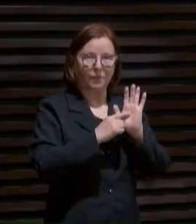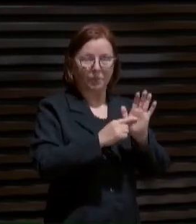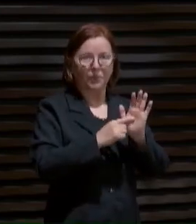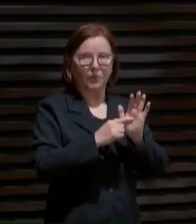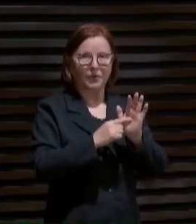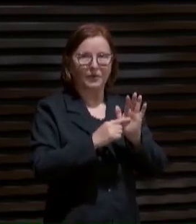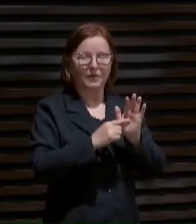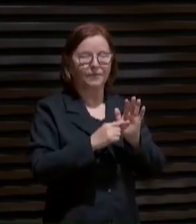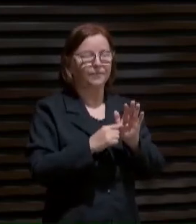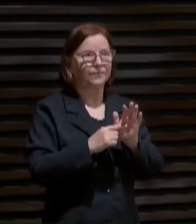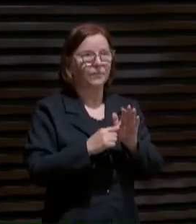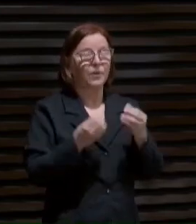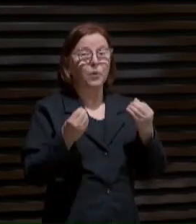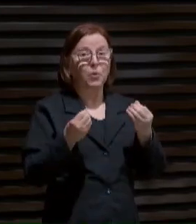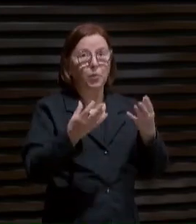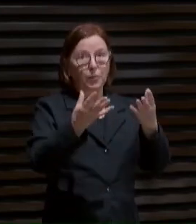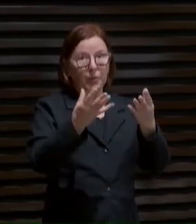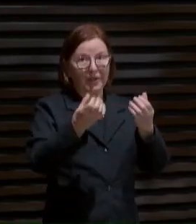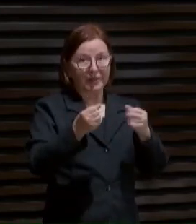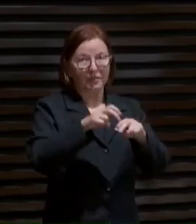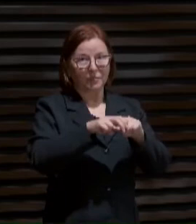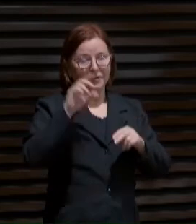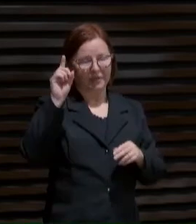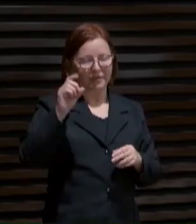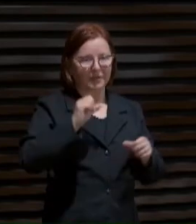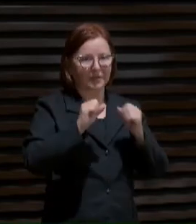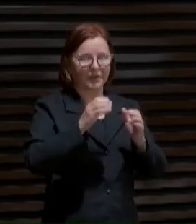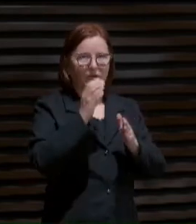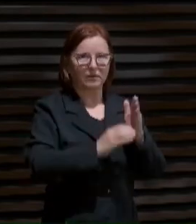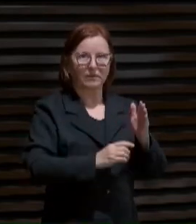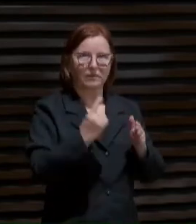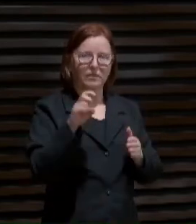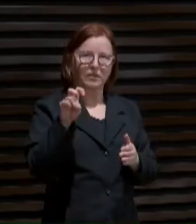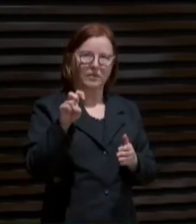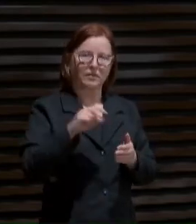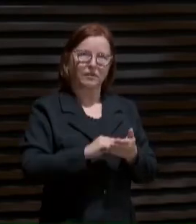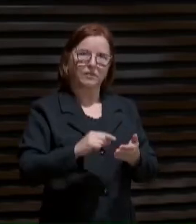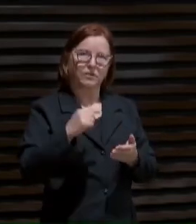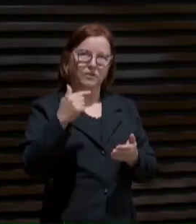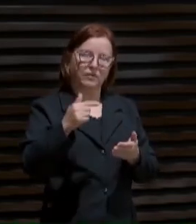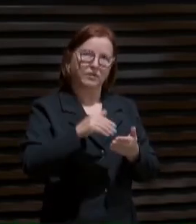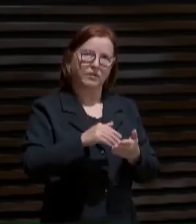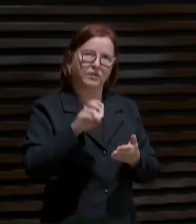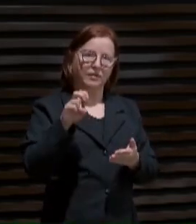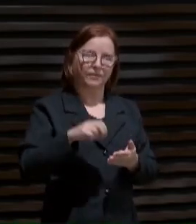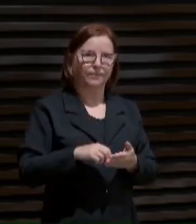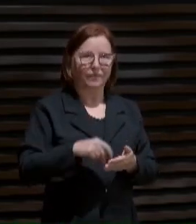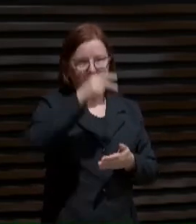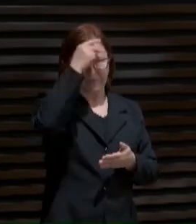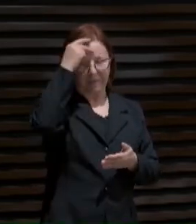duração sejam aceitos veja o que diz o Salmo 15 do Versículo 2 ao 5 aquele que é